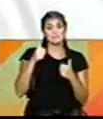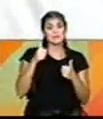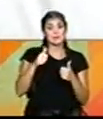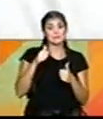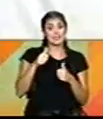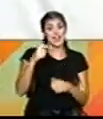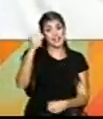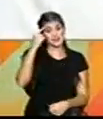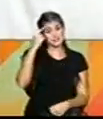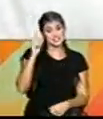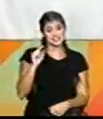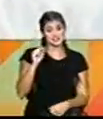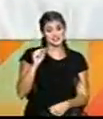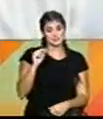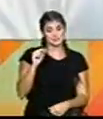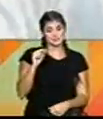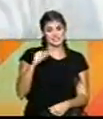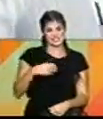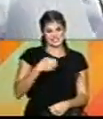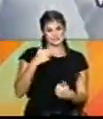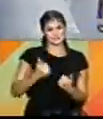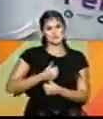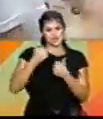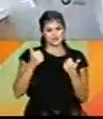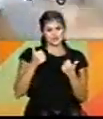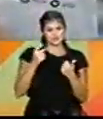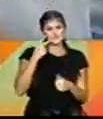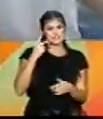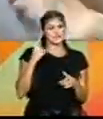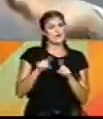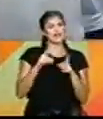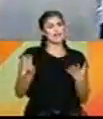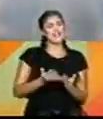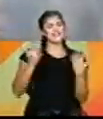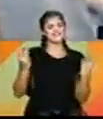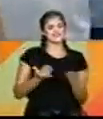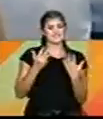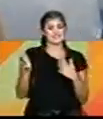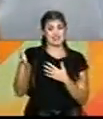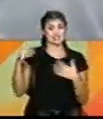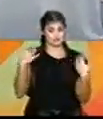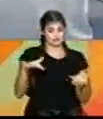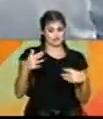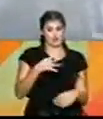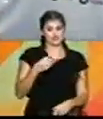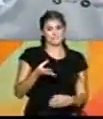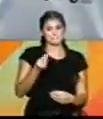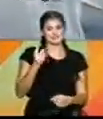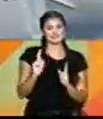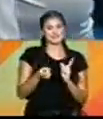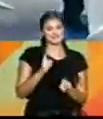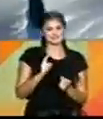cabecinha, não é? Sim. Sente que vai daqui mais animado para encarar leve, o dia. Leve. E dança muito, o que é que gosta mais de fazer?